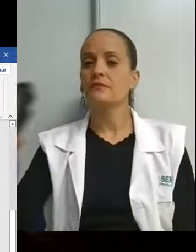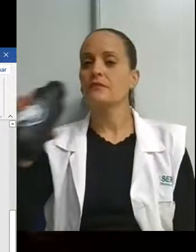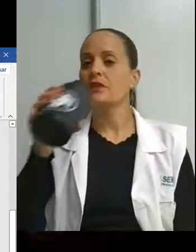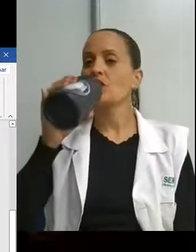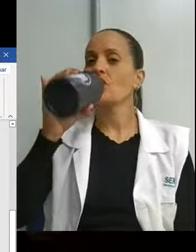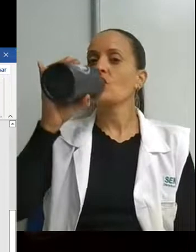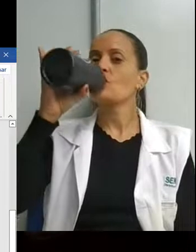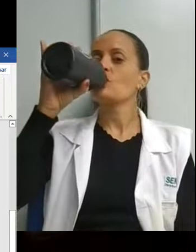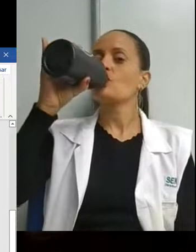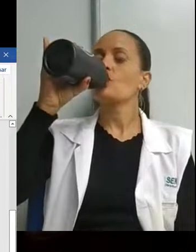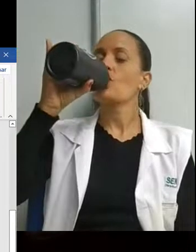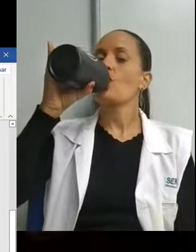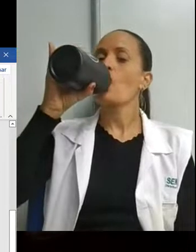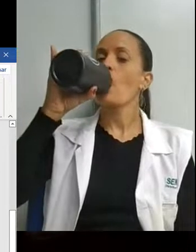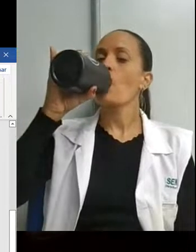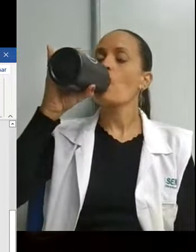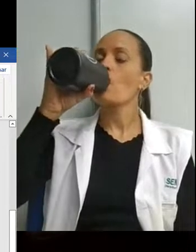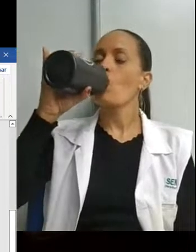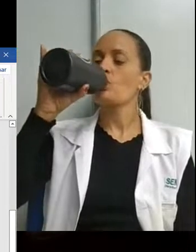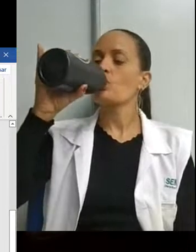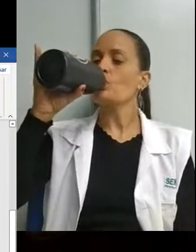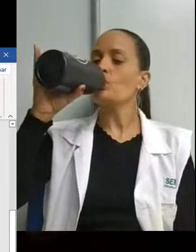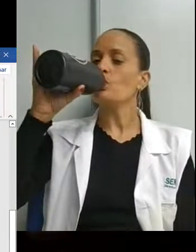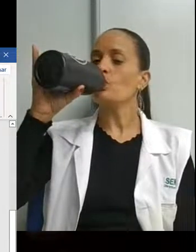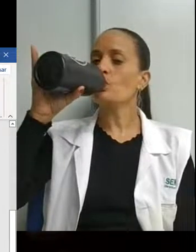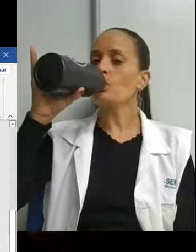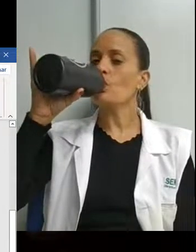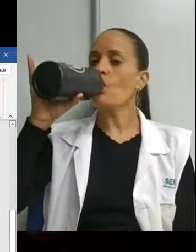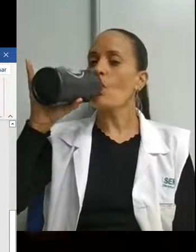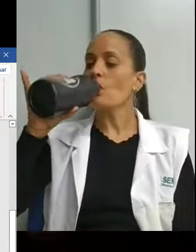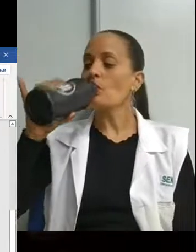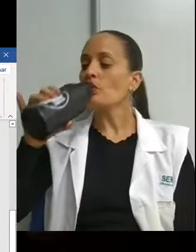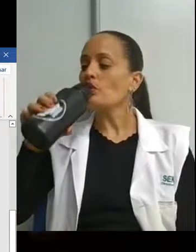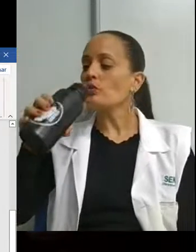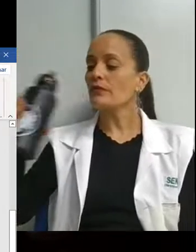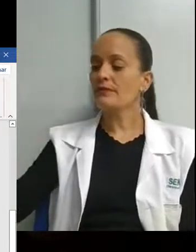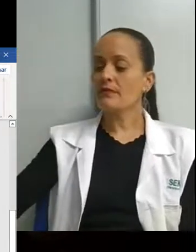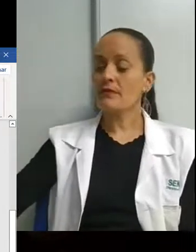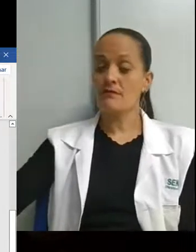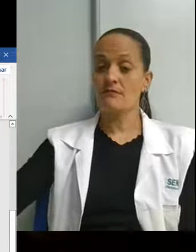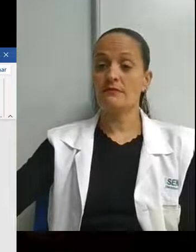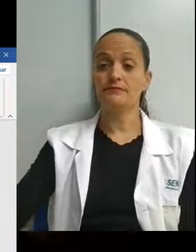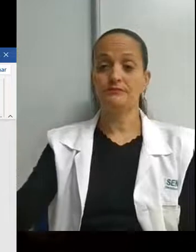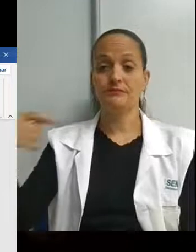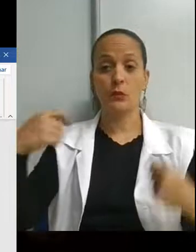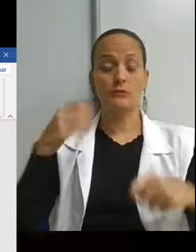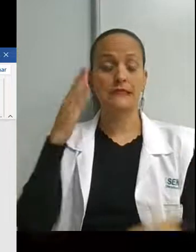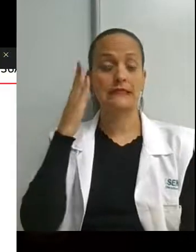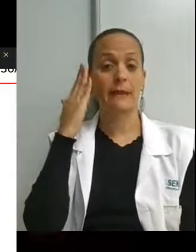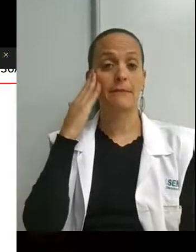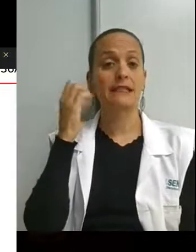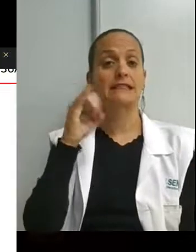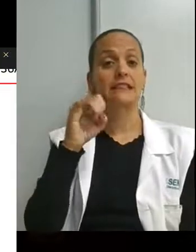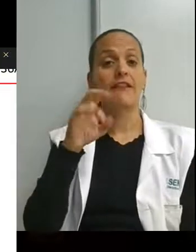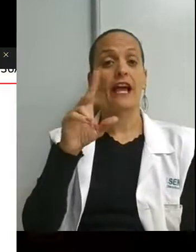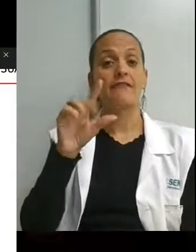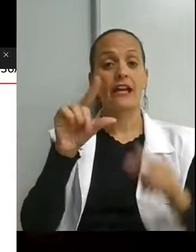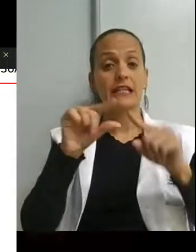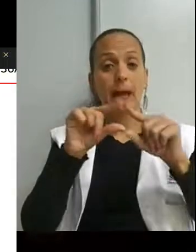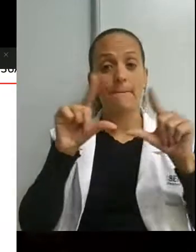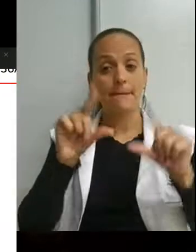vai verificar se a queda de tensão conectando a casa realmente vai dar menor do que 5%. Então, vamos lá, voltar lá para a atividade,